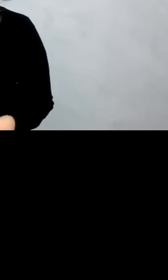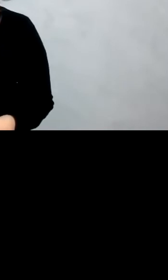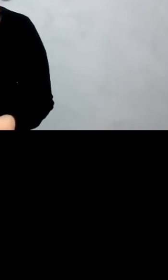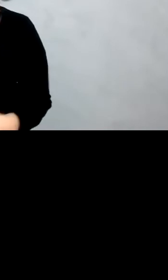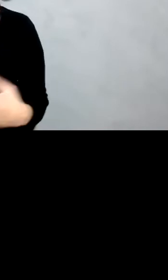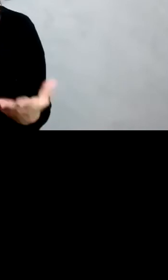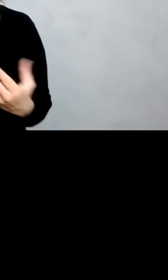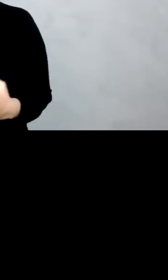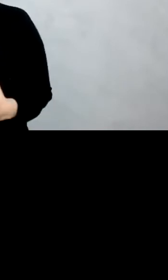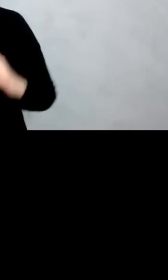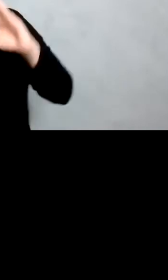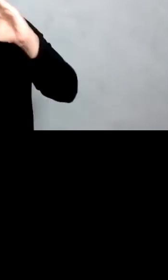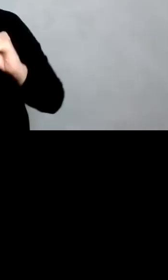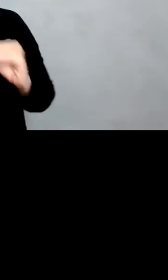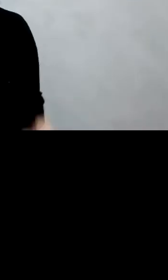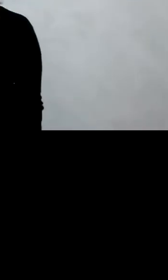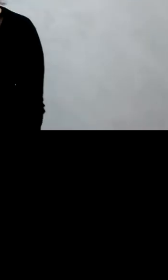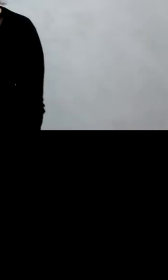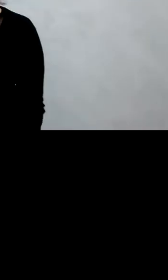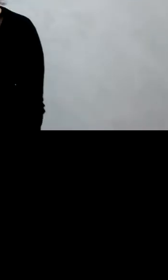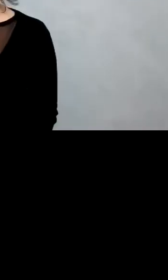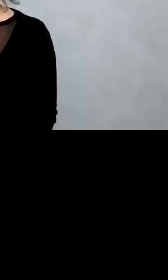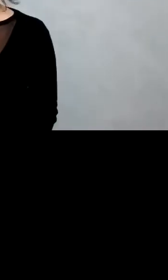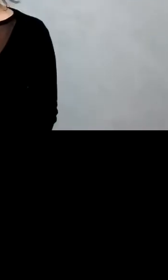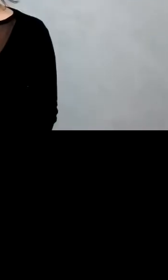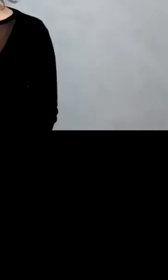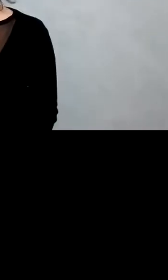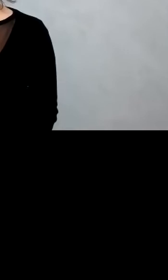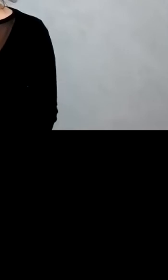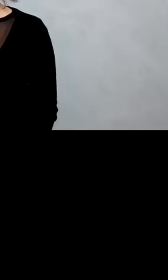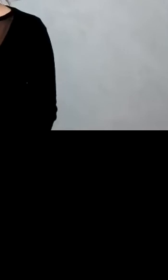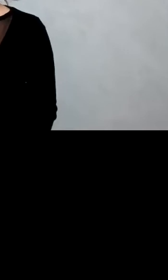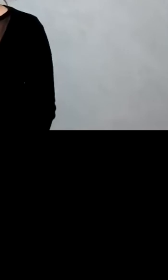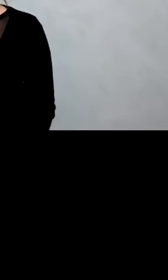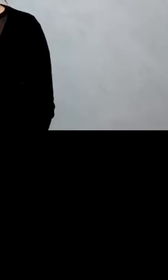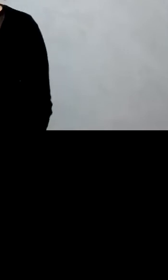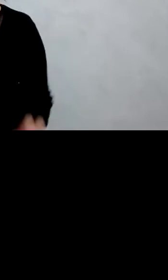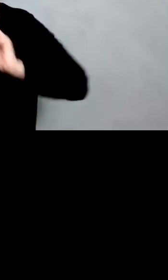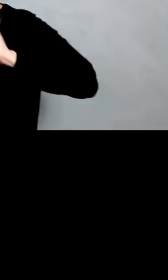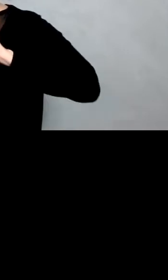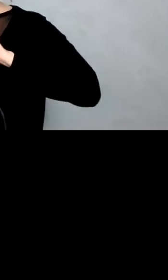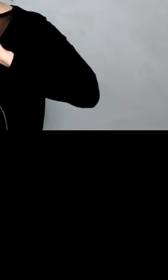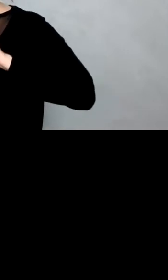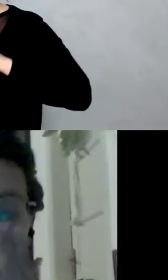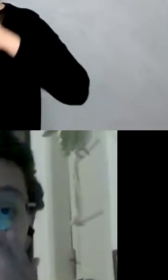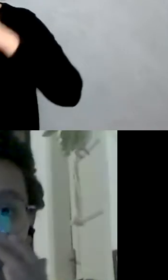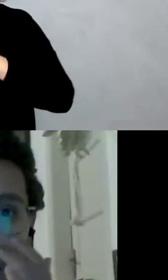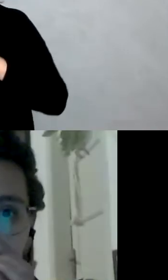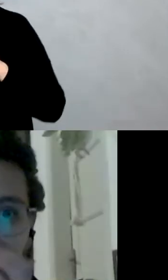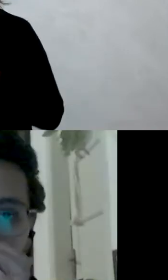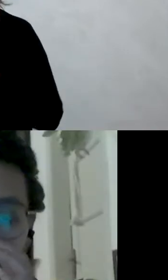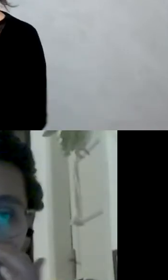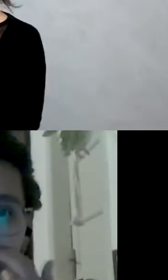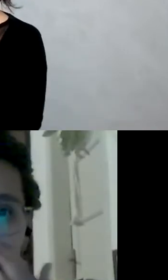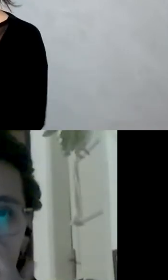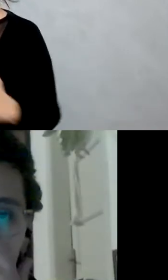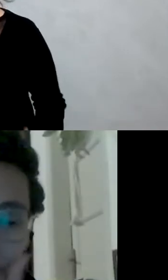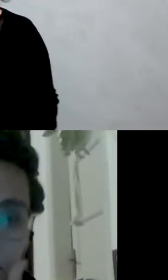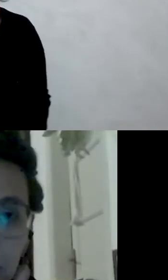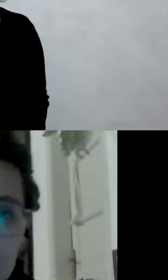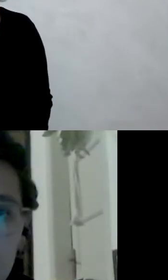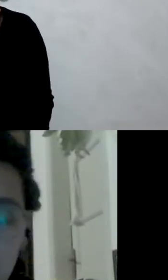de pensar o mundo, né? Eu acho que seria interessante também, né, na sala de aula, enriqueceria muito, né, trazer esse universo